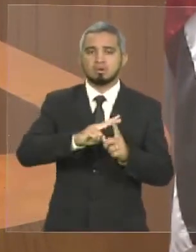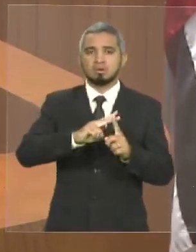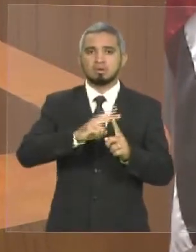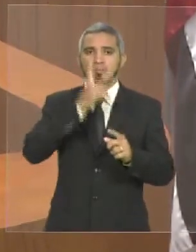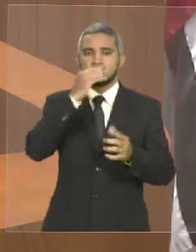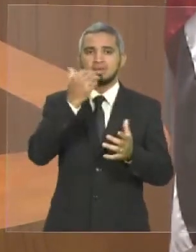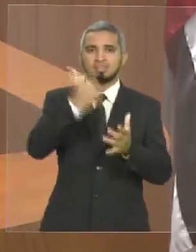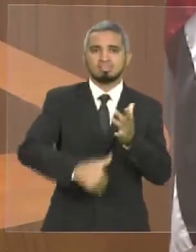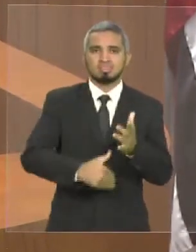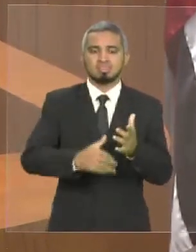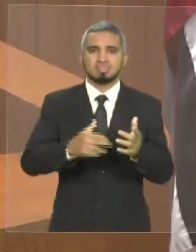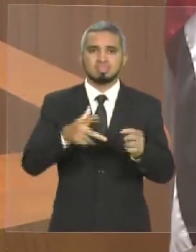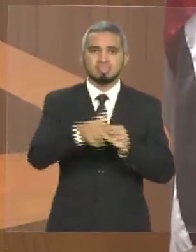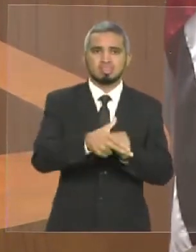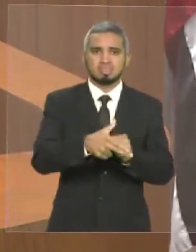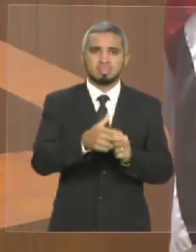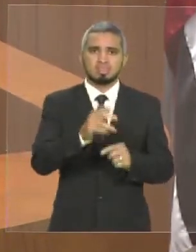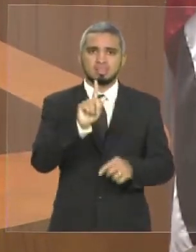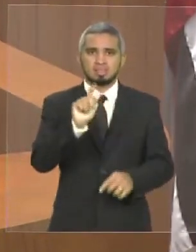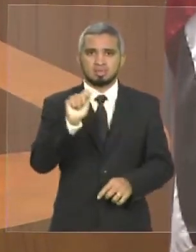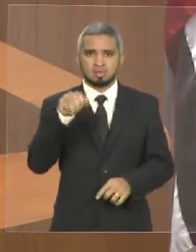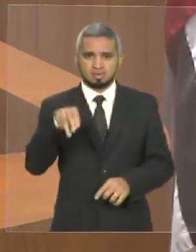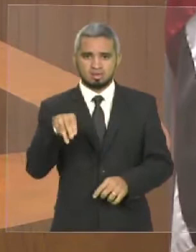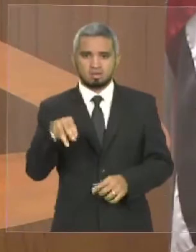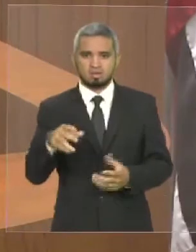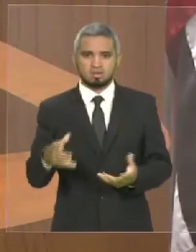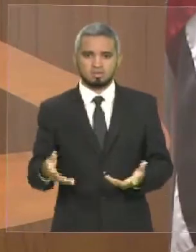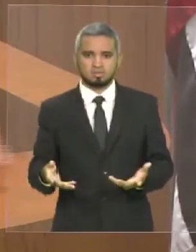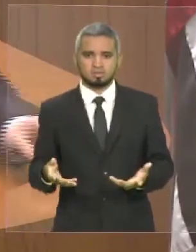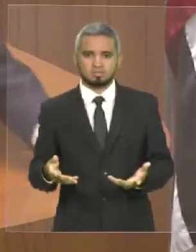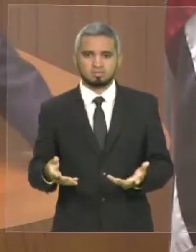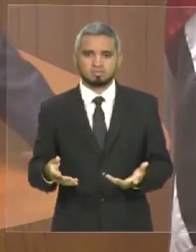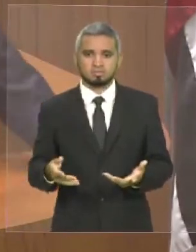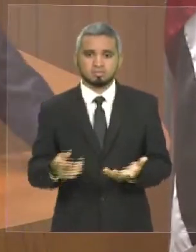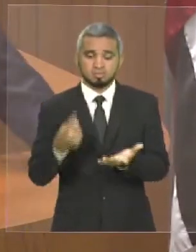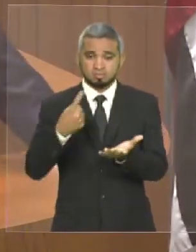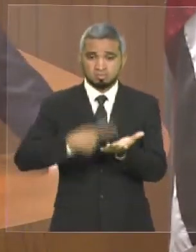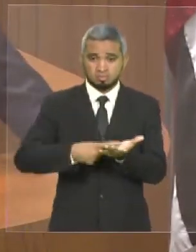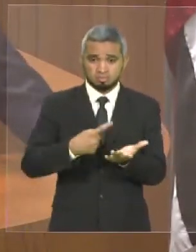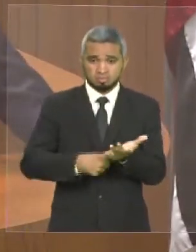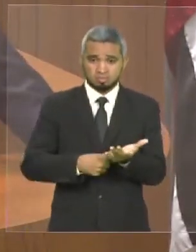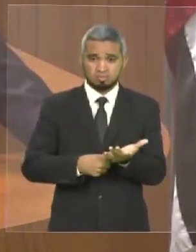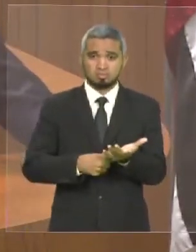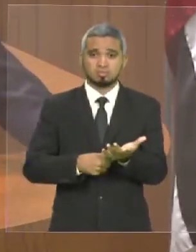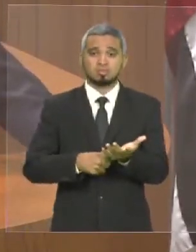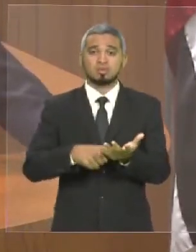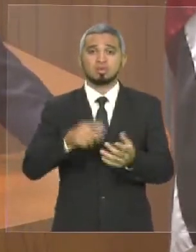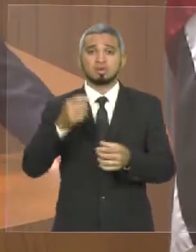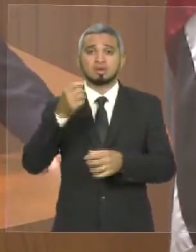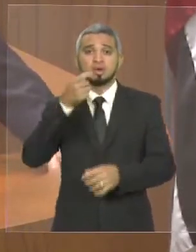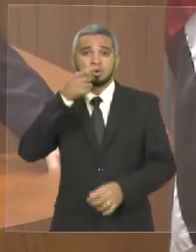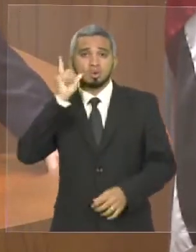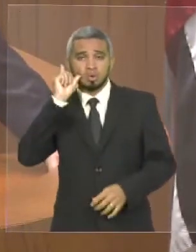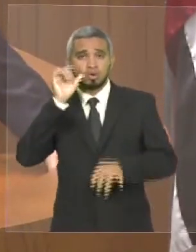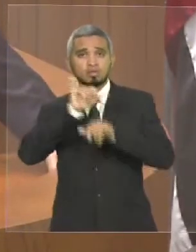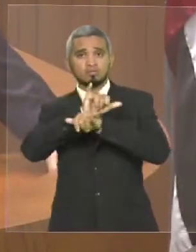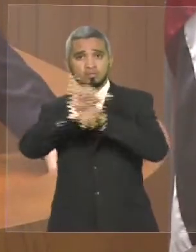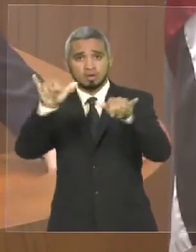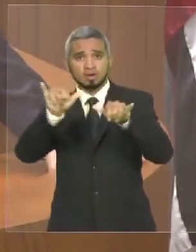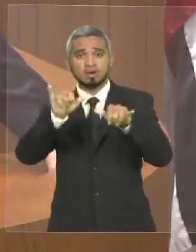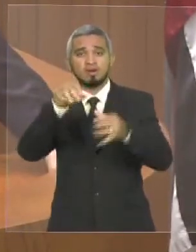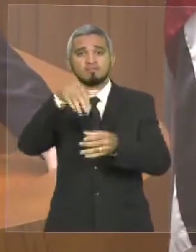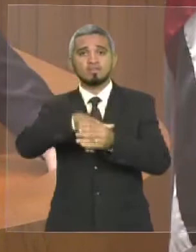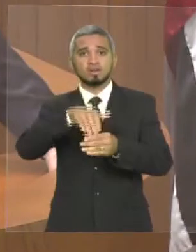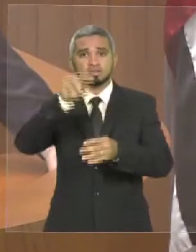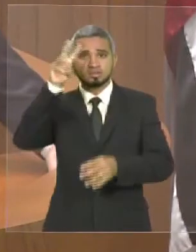o acordo que foi firmado ontem e que foi informado oficialmente pela mesa diretora que essa votação ficaria para amanhã,